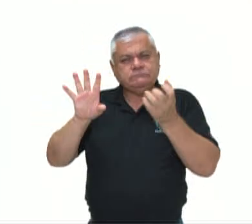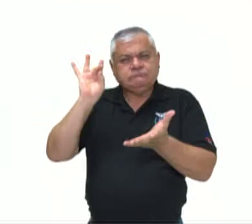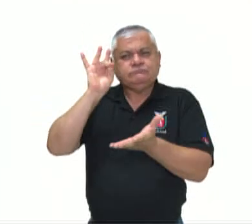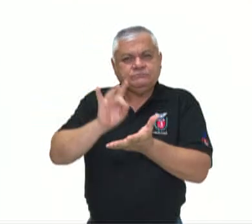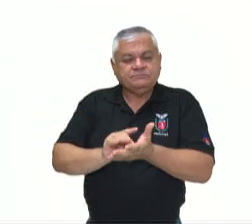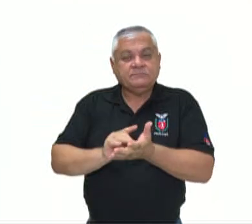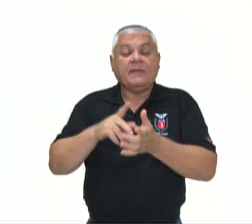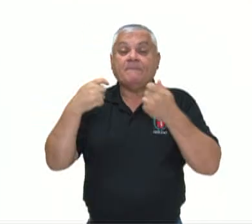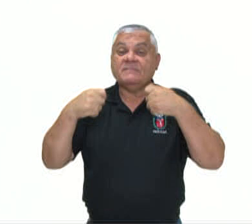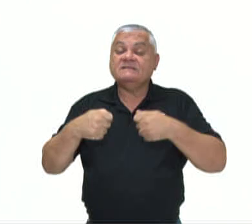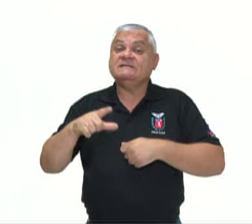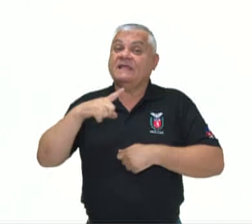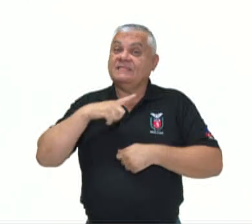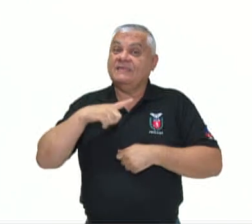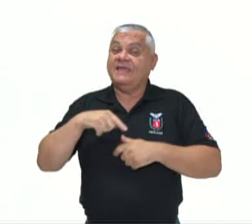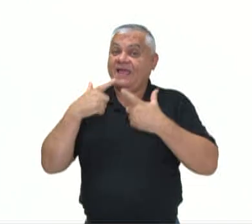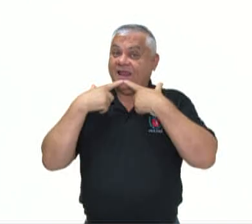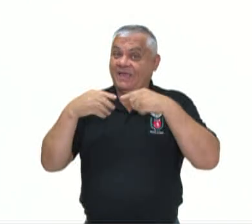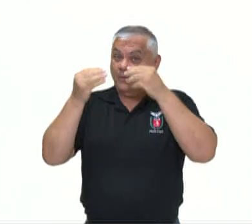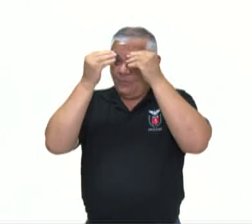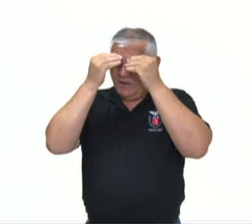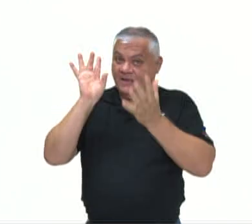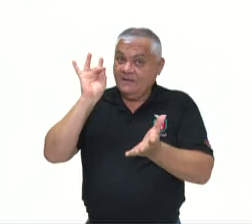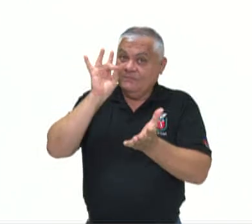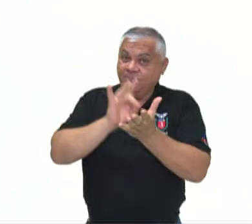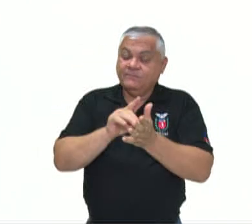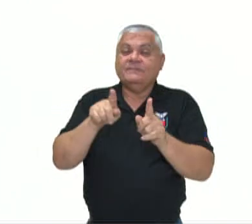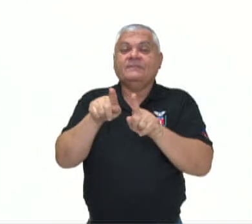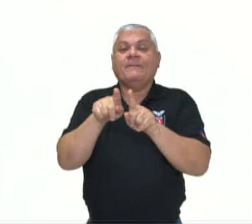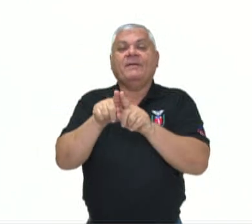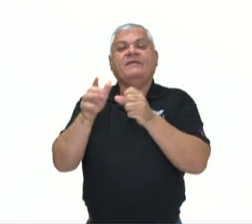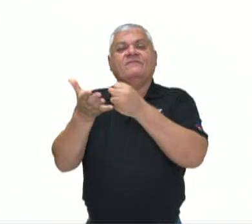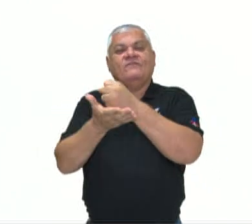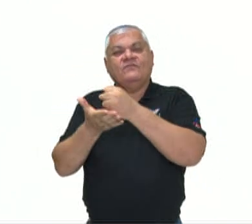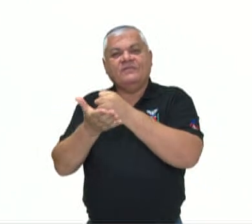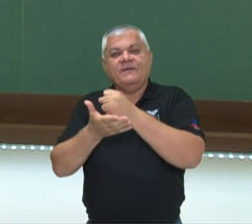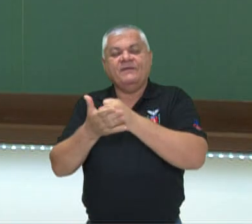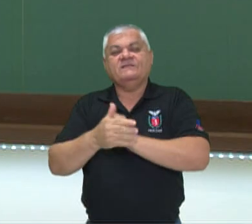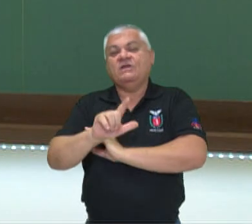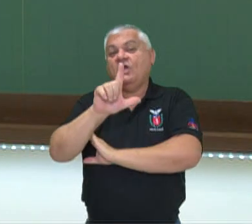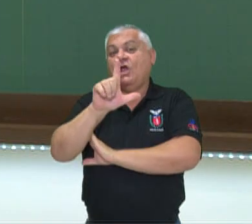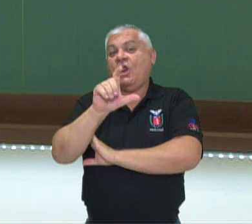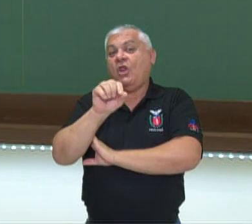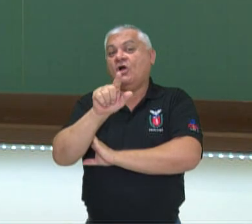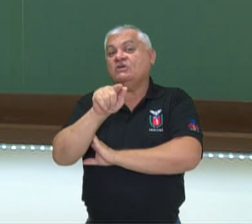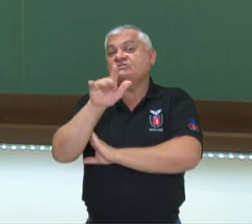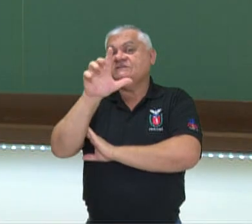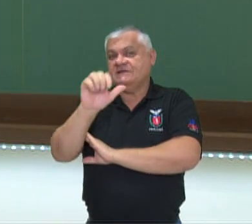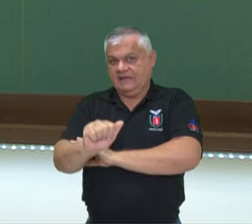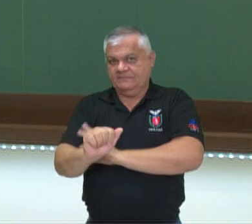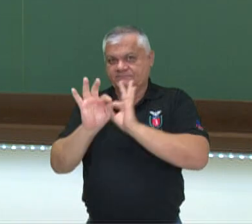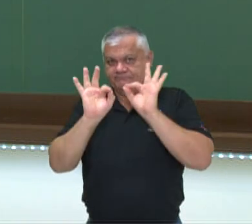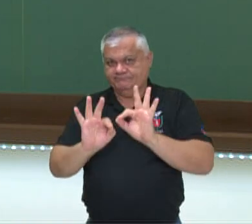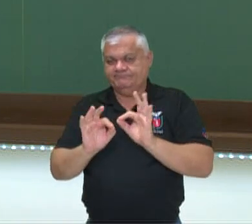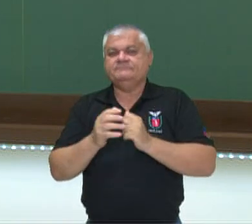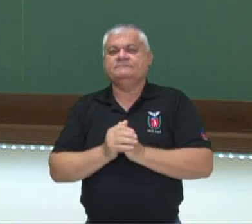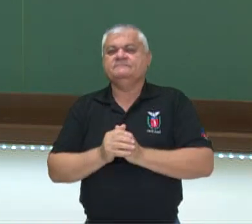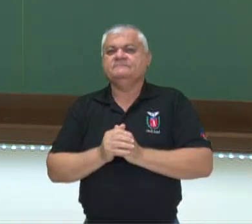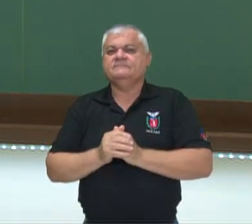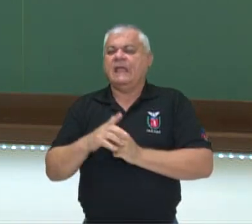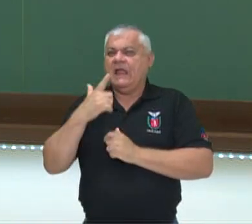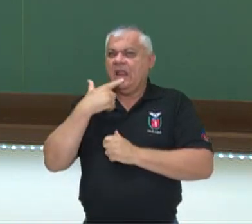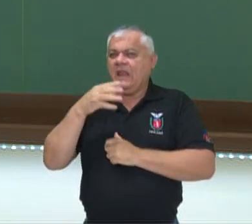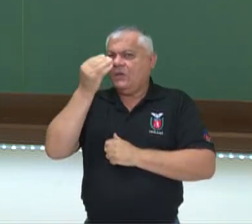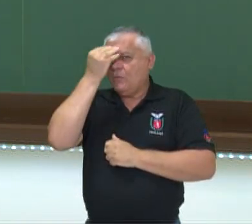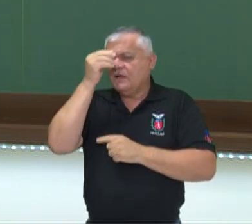em linguagem e fatos que a fundamentem, ou seja, uma lógica através da linguagem e também os fatos,